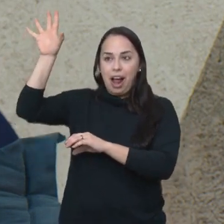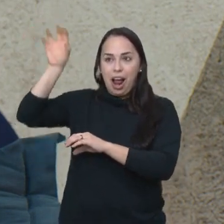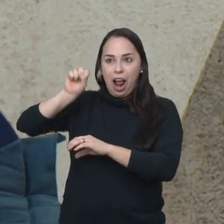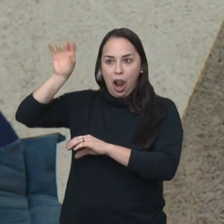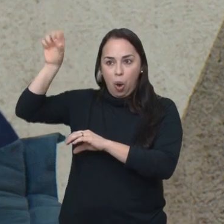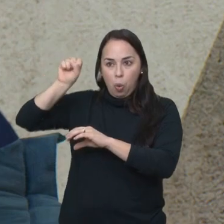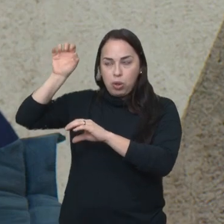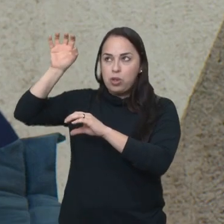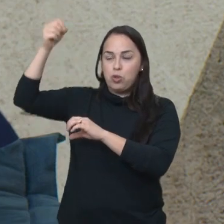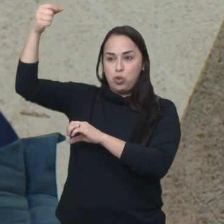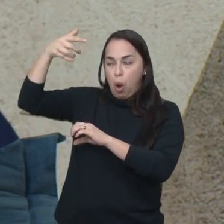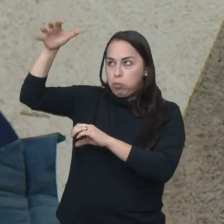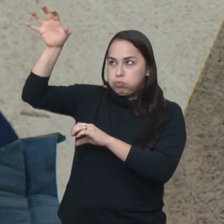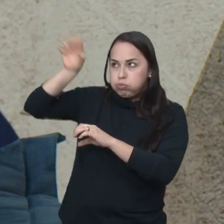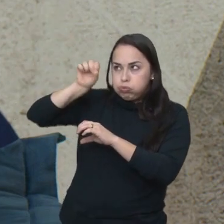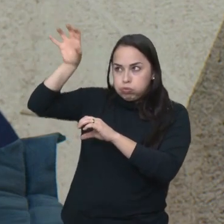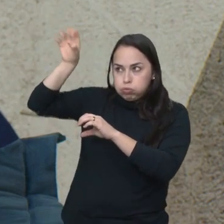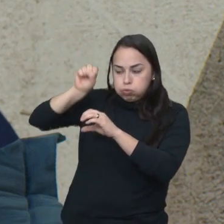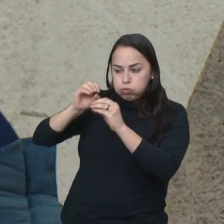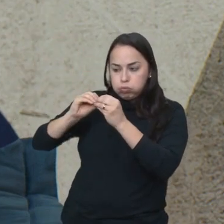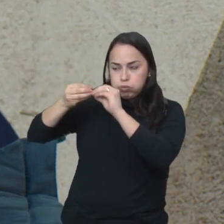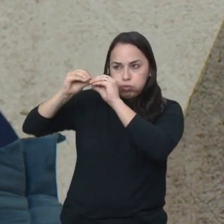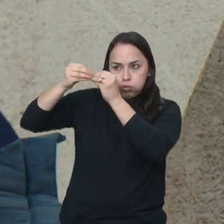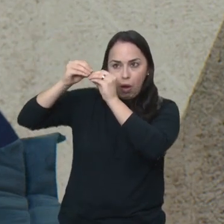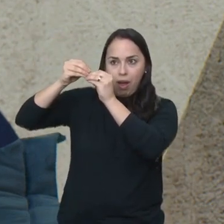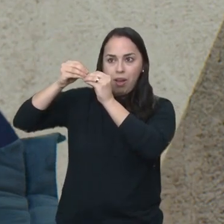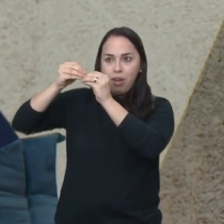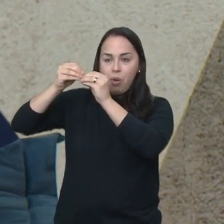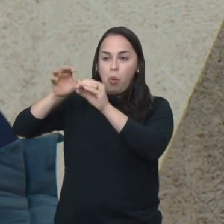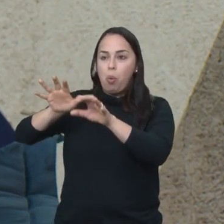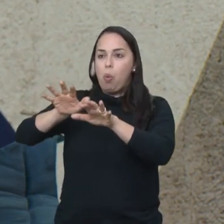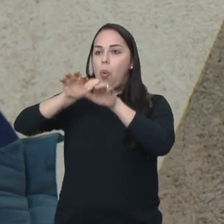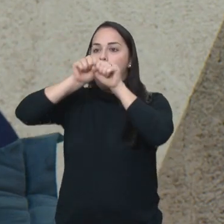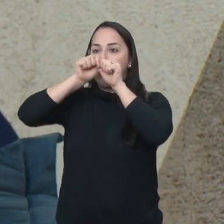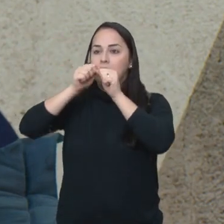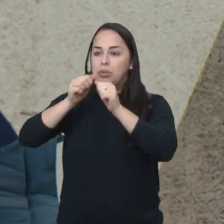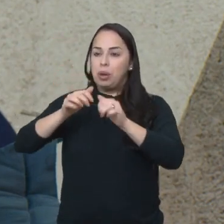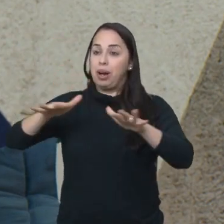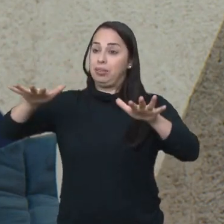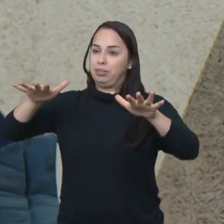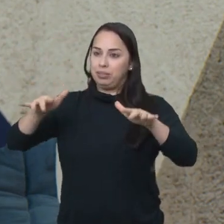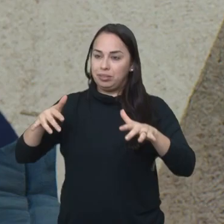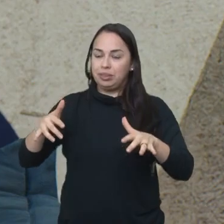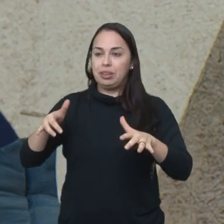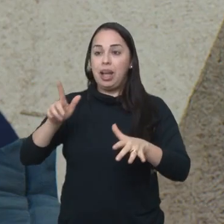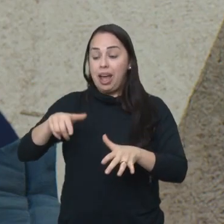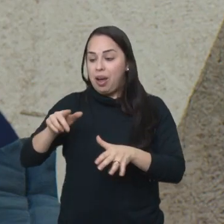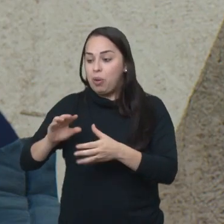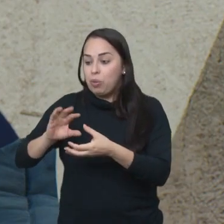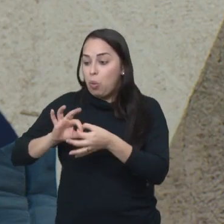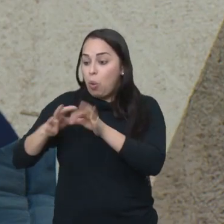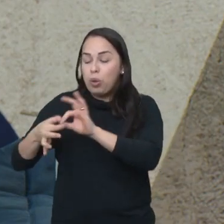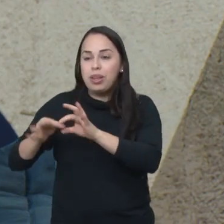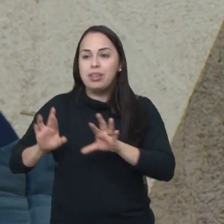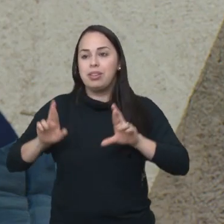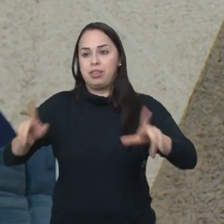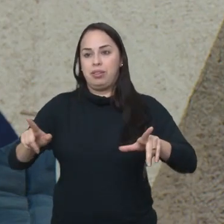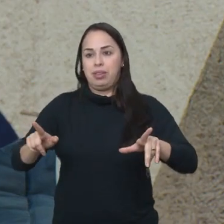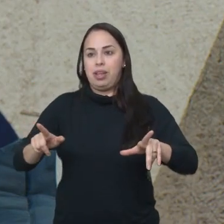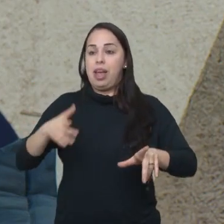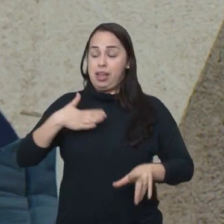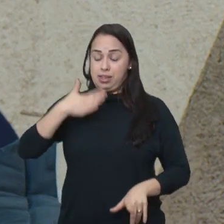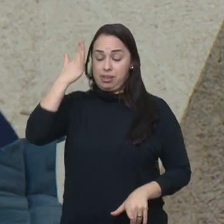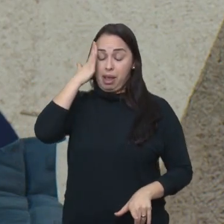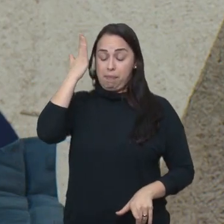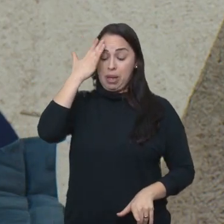transforma. E isso faz o oxigênio. Então, é muito diferente, né? É um outro contexto. Então, acho que é isso,